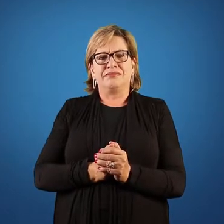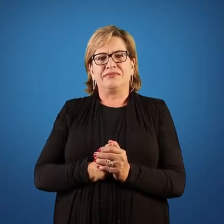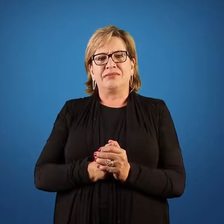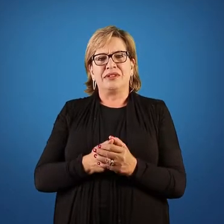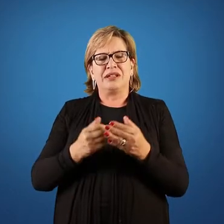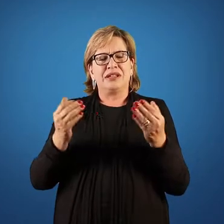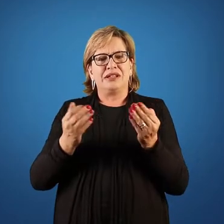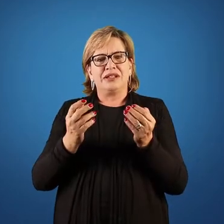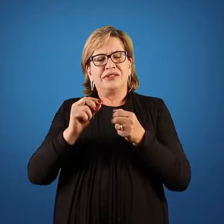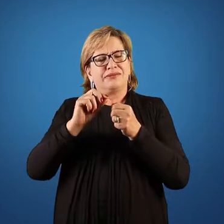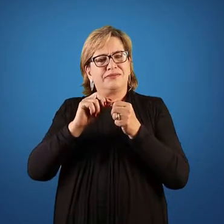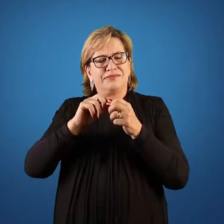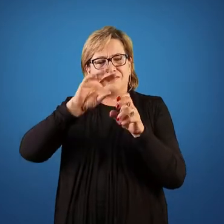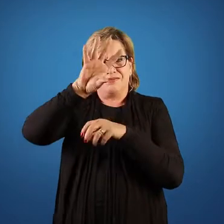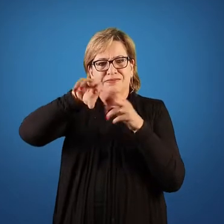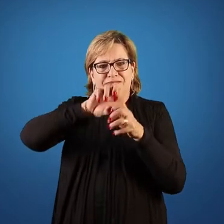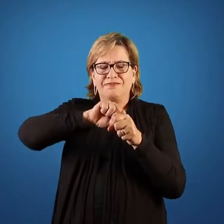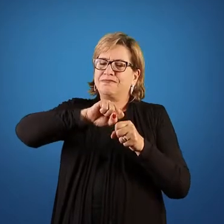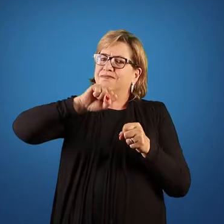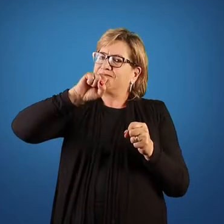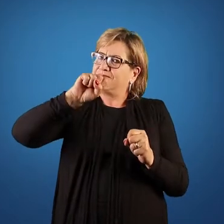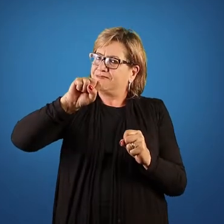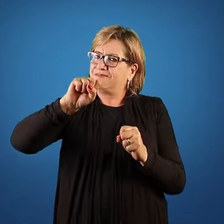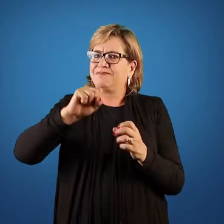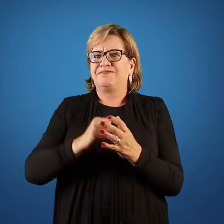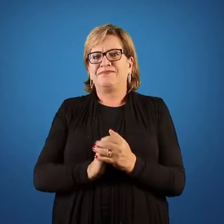nós vamos fazer um nó